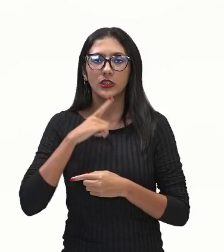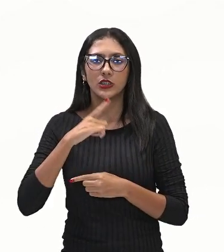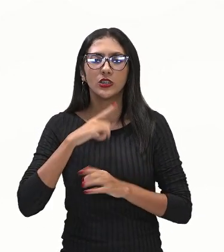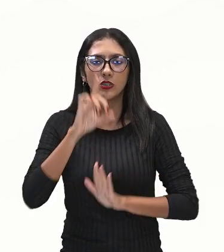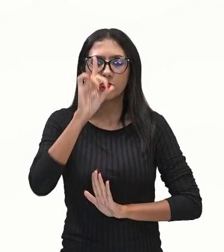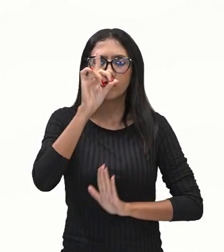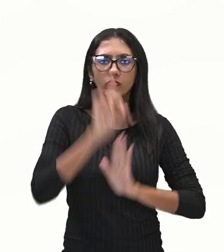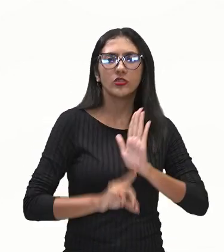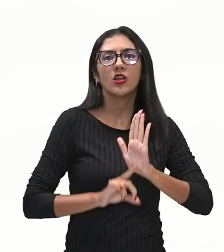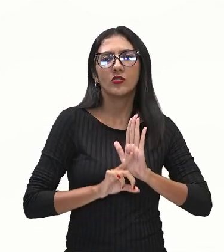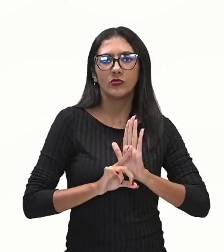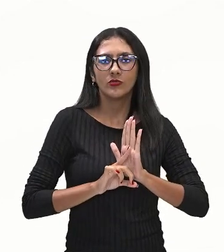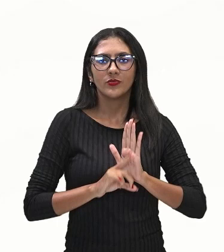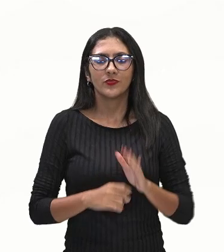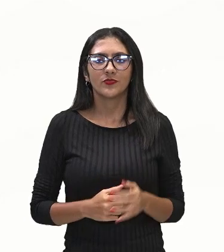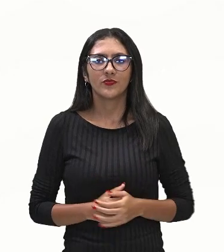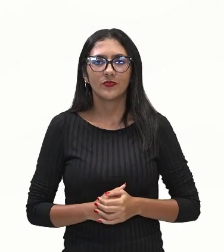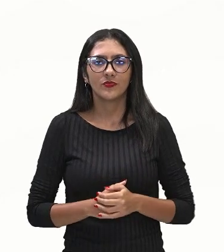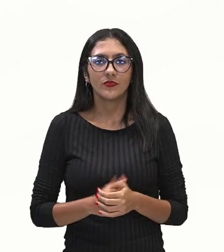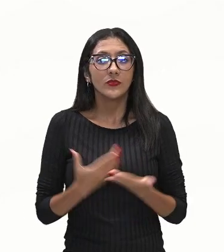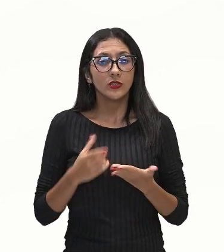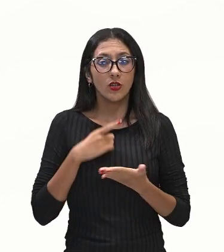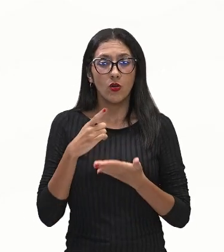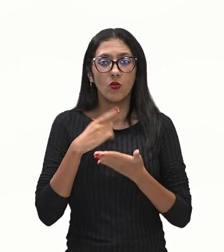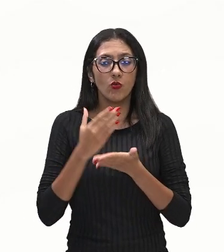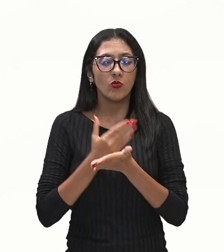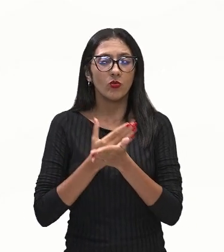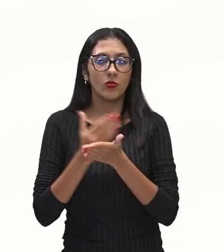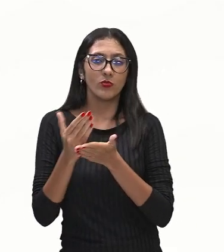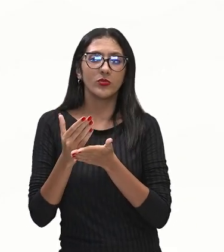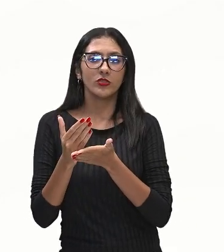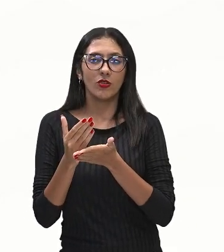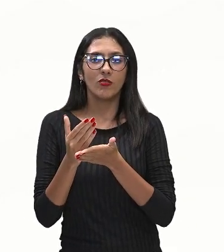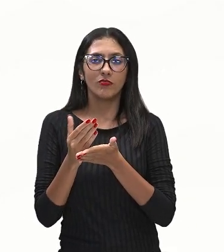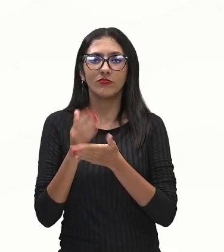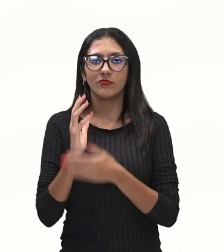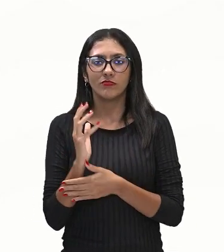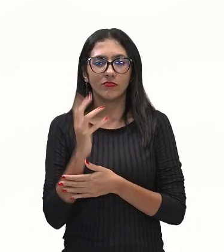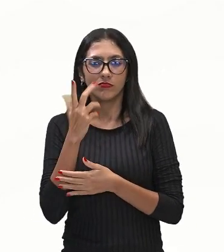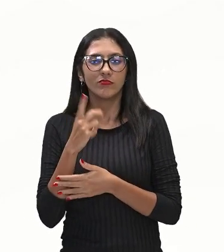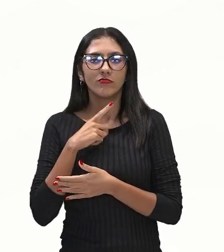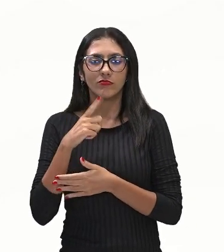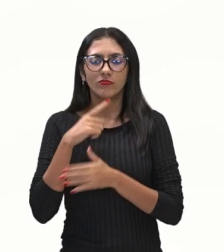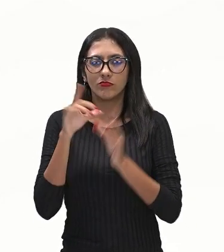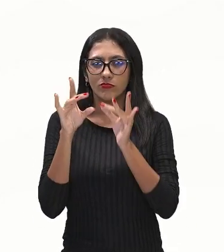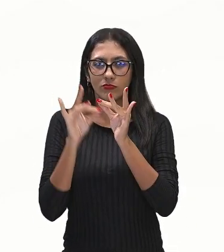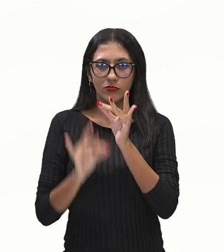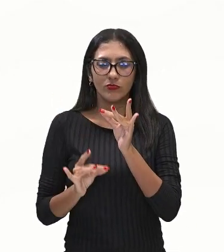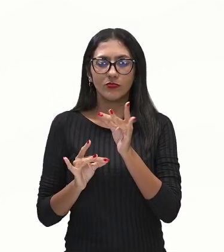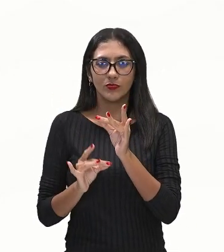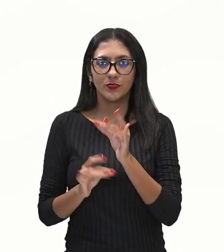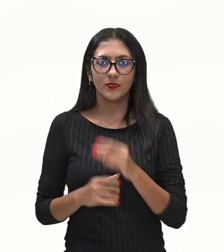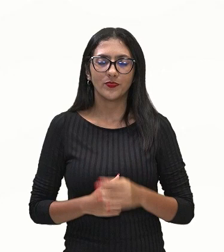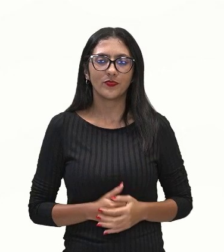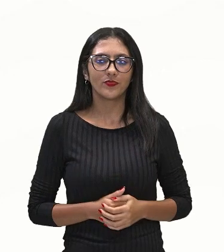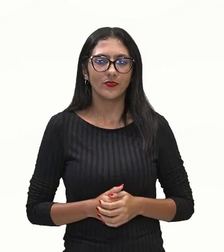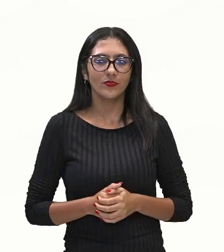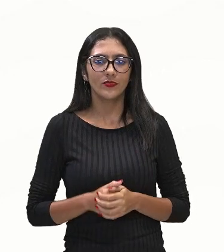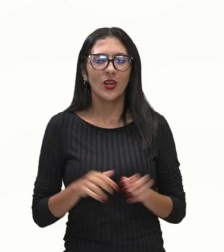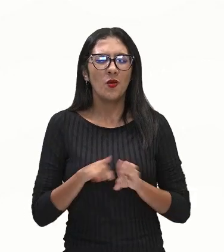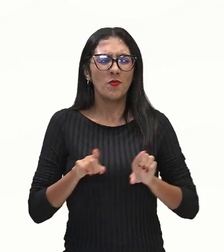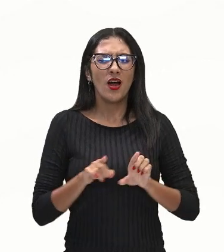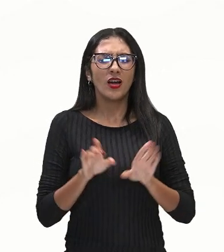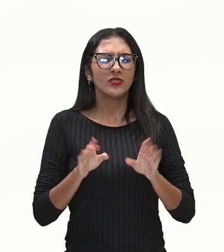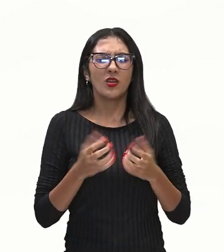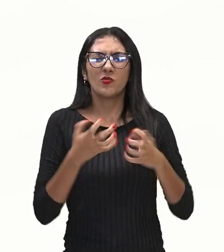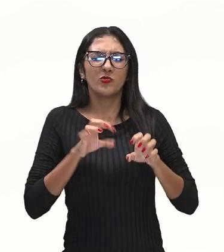com deficiência. Então, eu iniciei falando por meio de uma afirmação no meu parágrafo. Ok, mas eu não quero falar só isso,